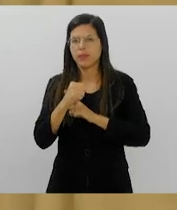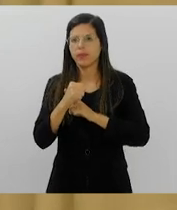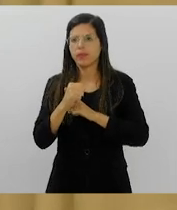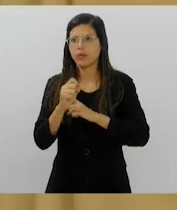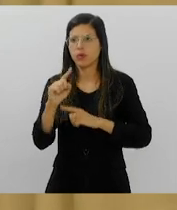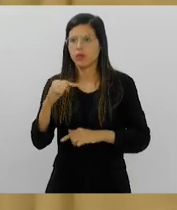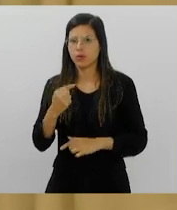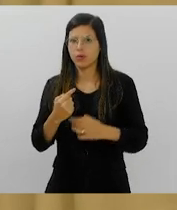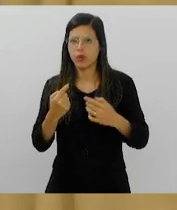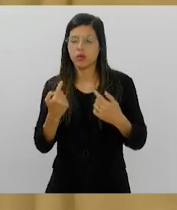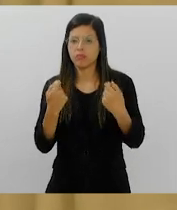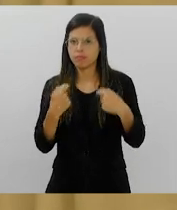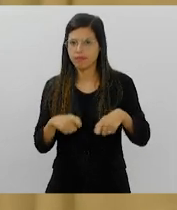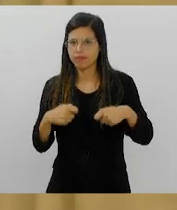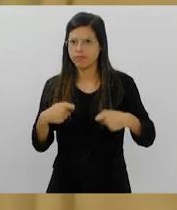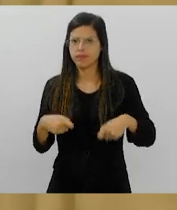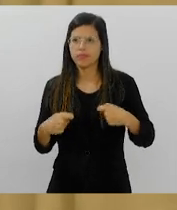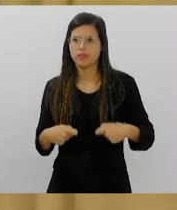necessariamente,